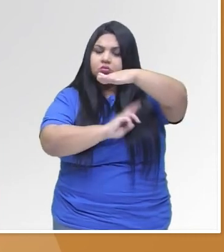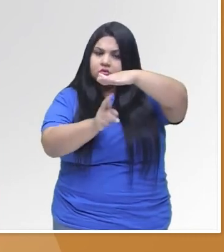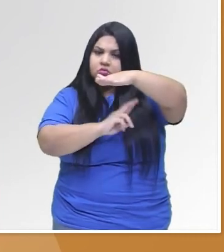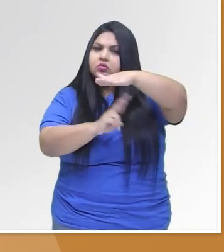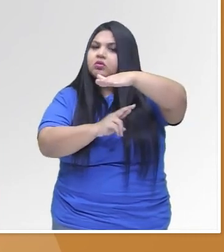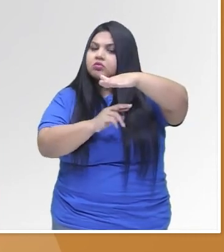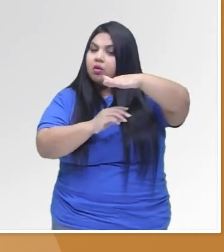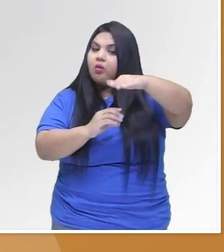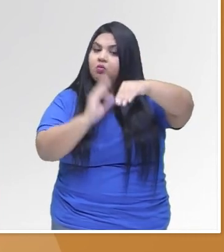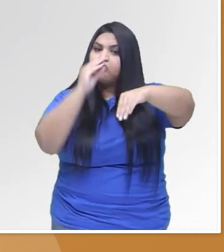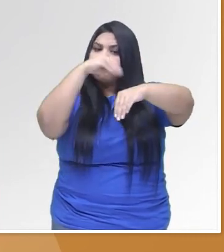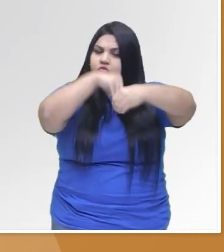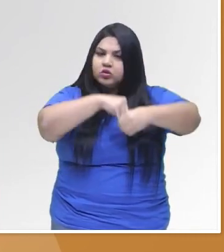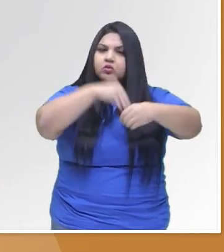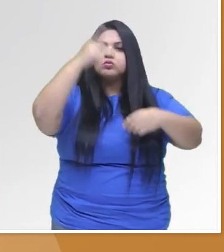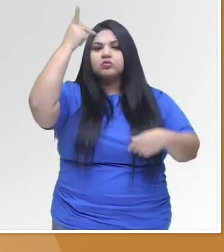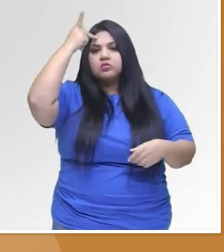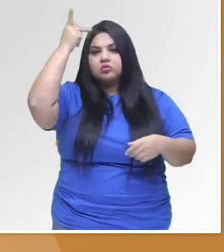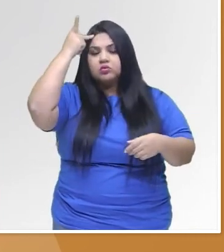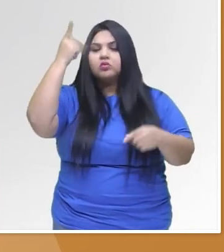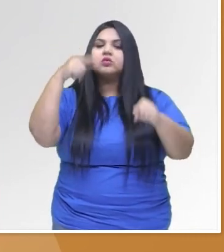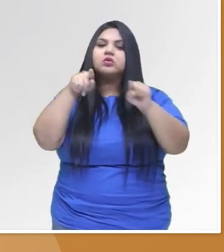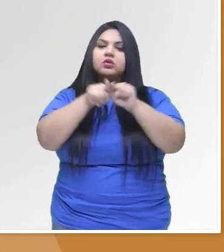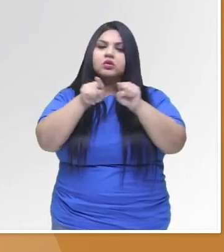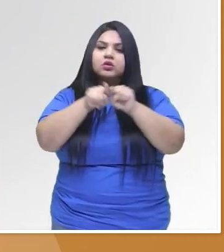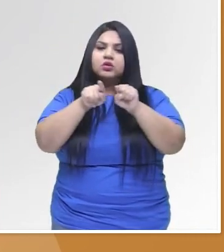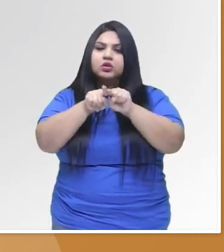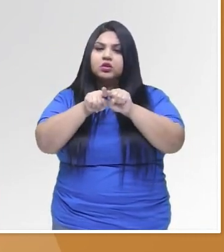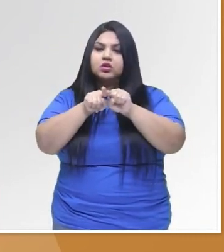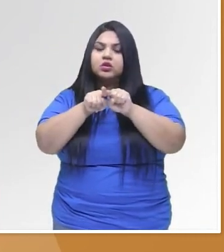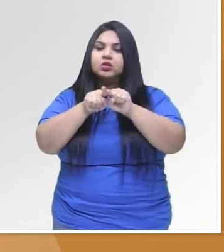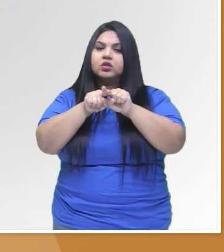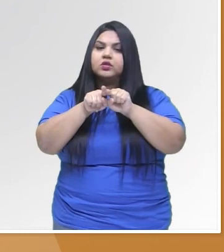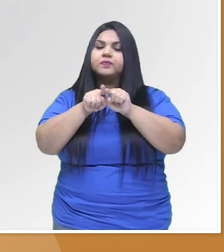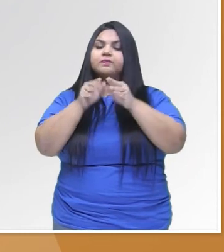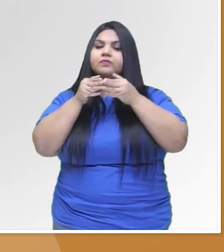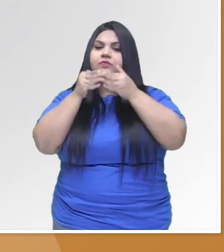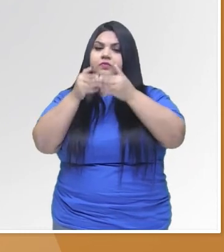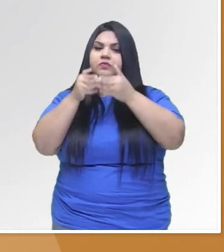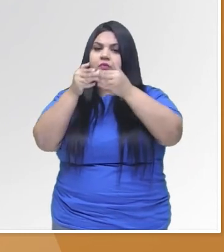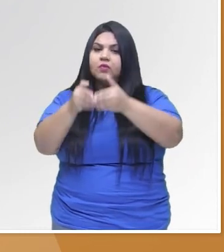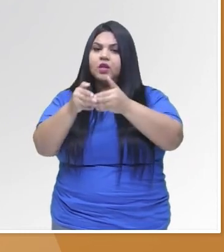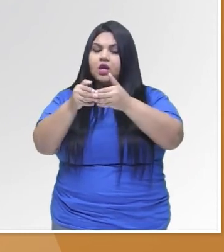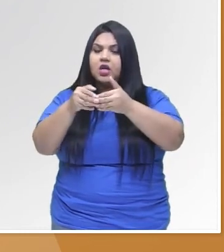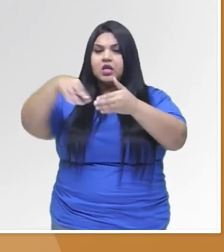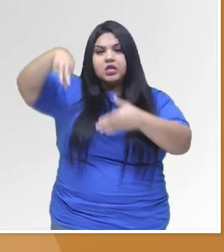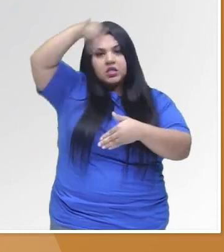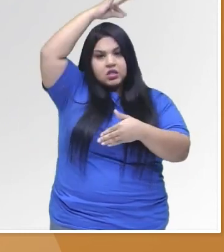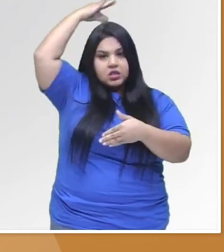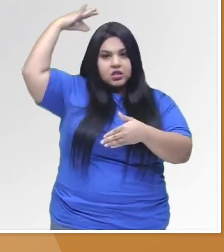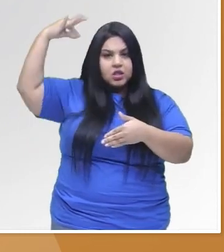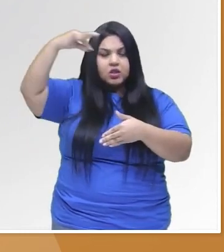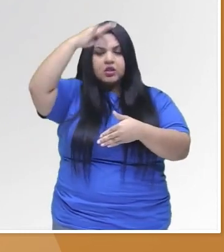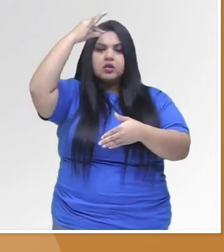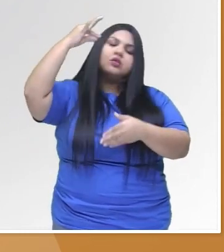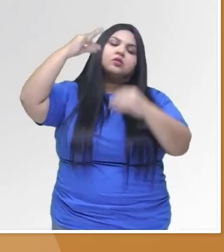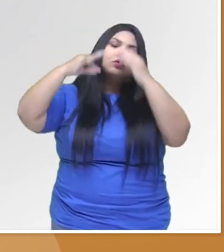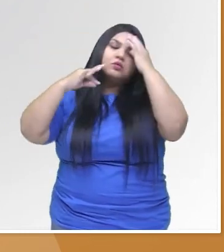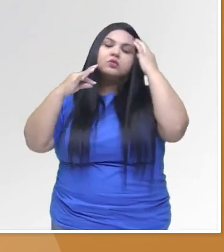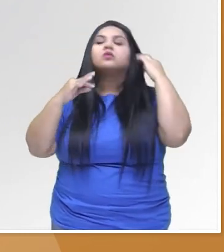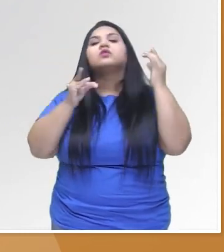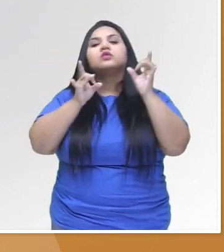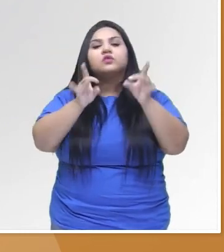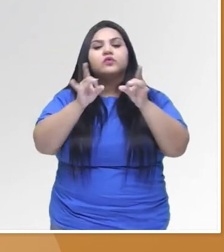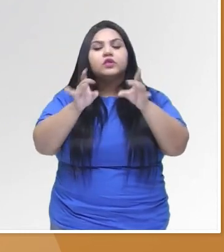nessa região de São Paulo. Tem uma malha hidroviária também, que é o Porto de Santos, é o maior porto de importação e exportação